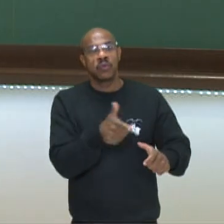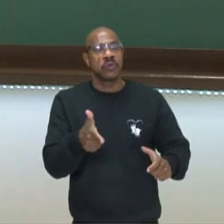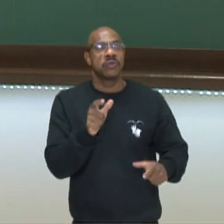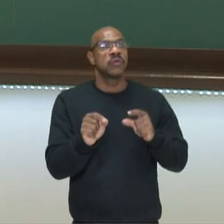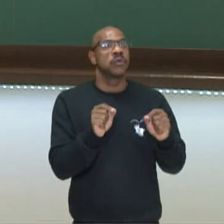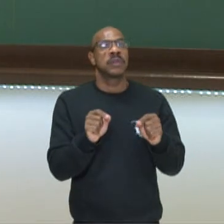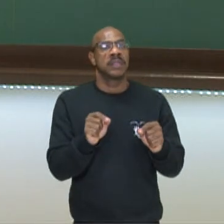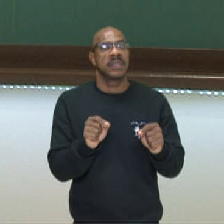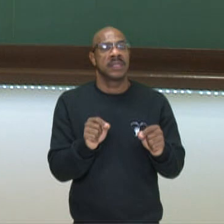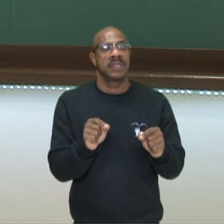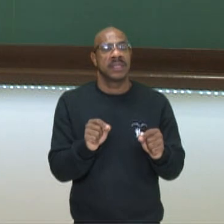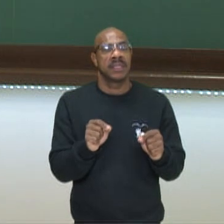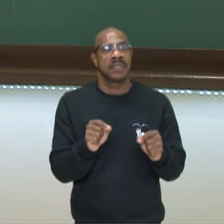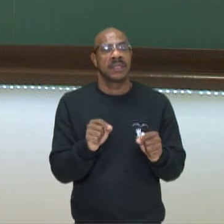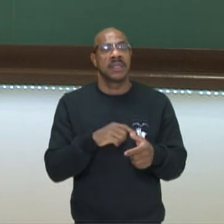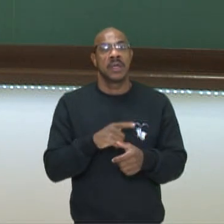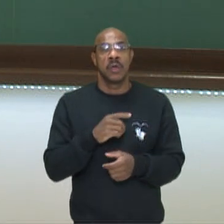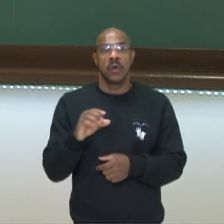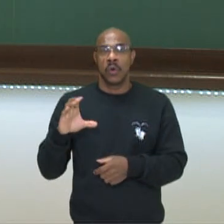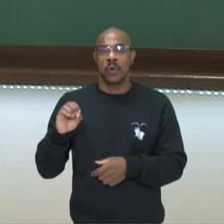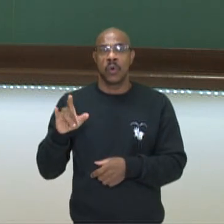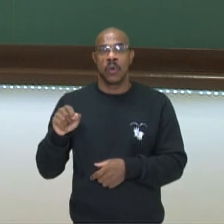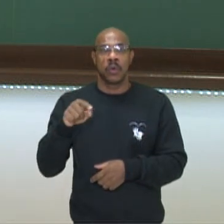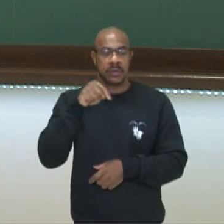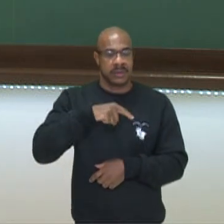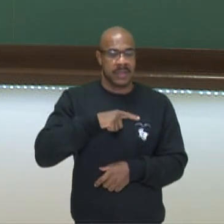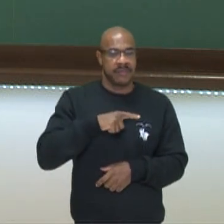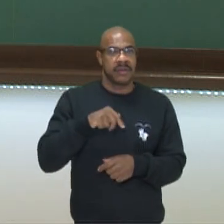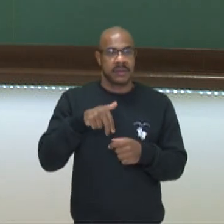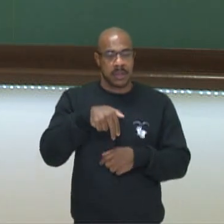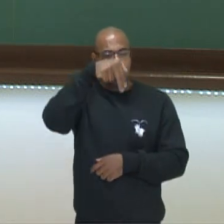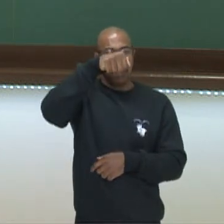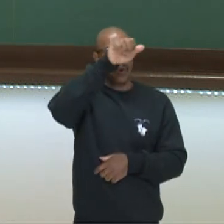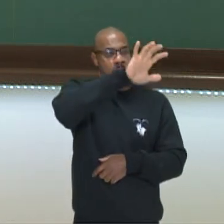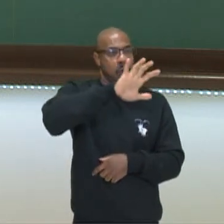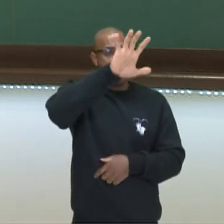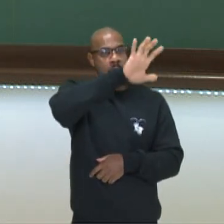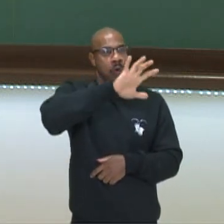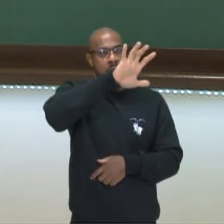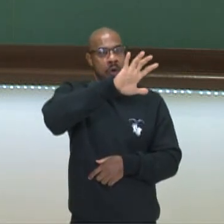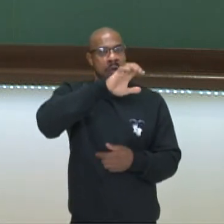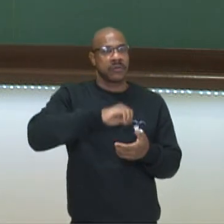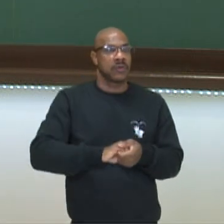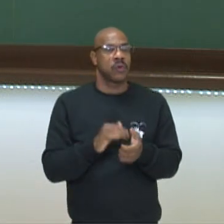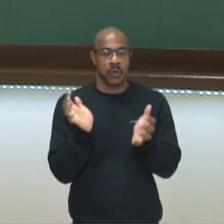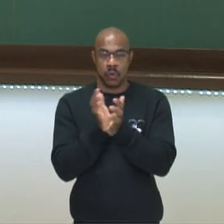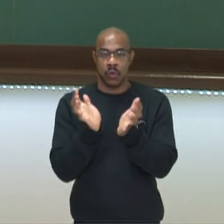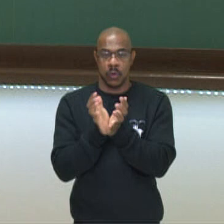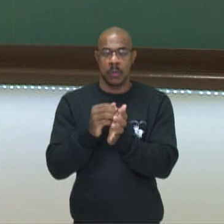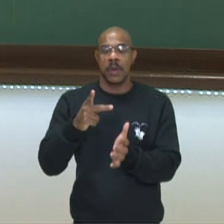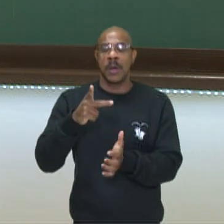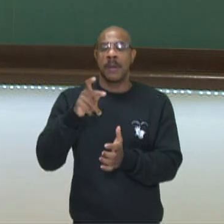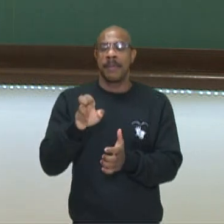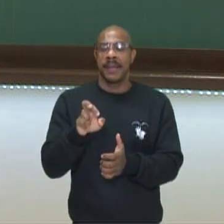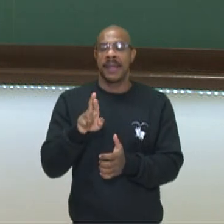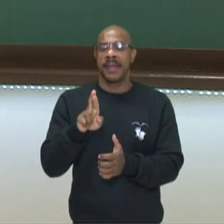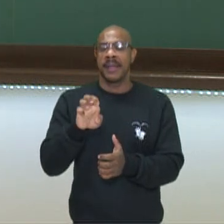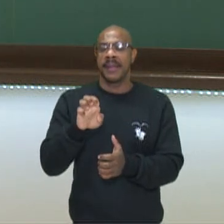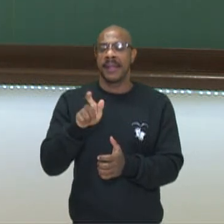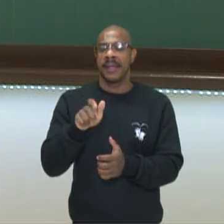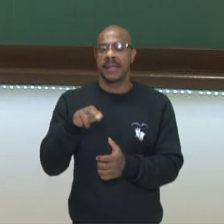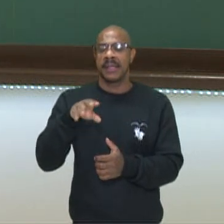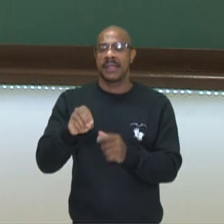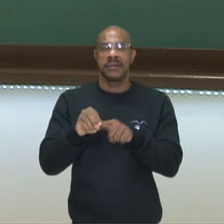de interesse inglês, os colonos que estavam mais ao norte, né, os pais peregrinos, eles tinham uma certa